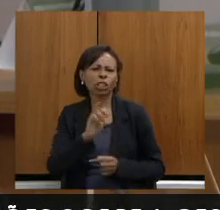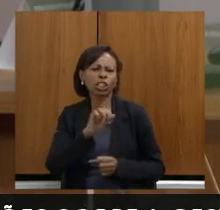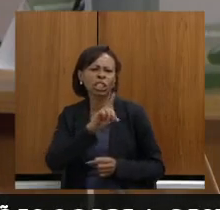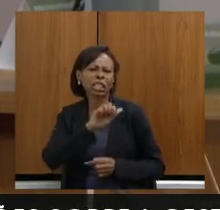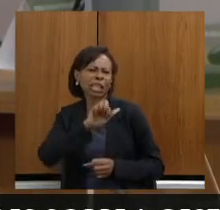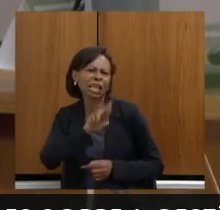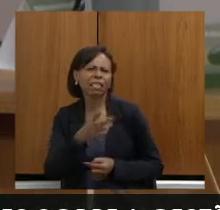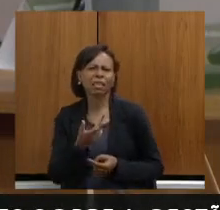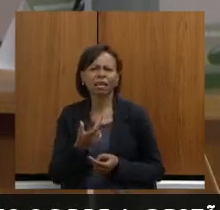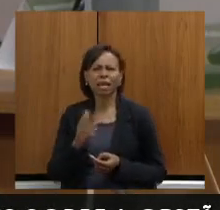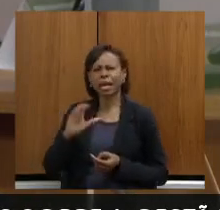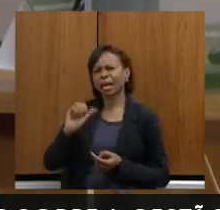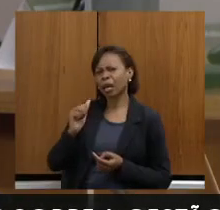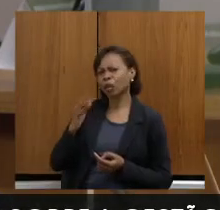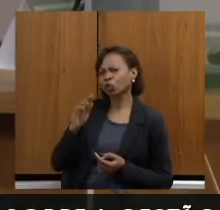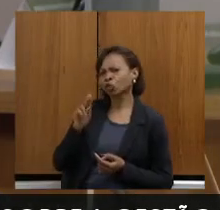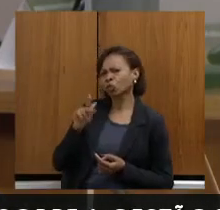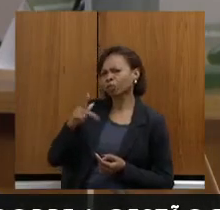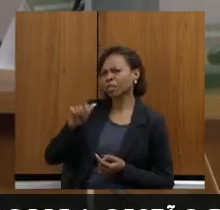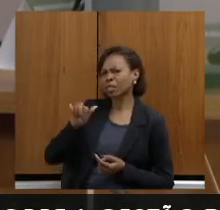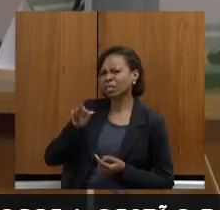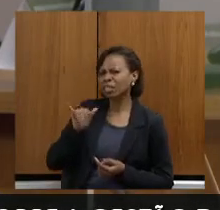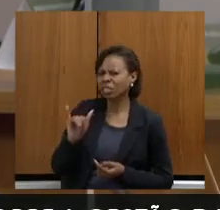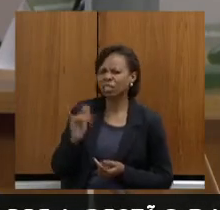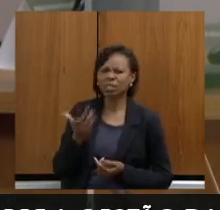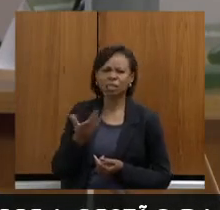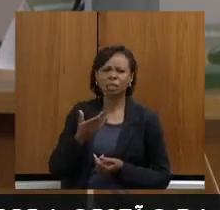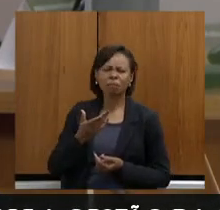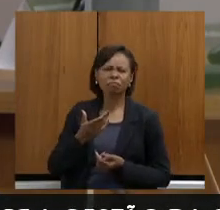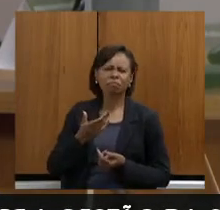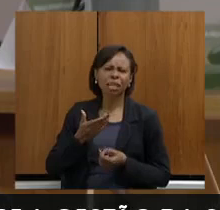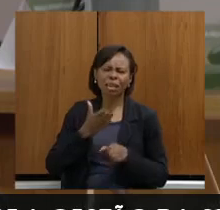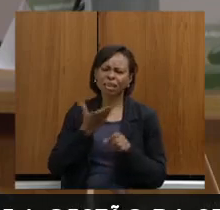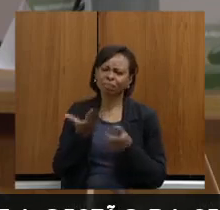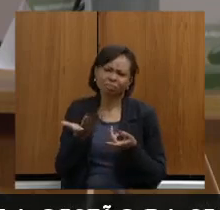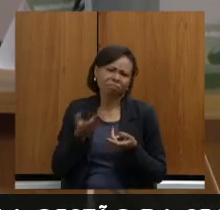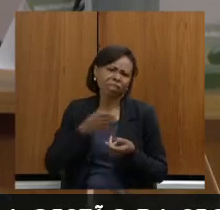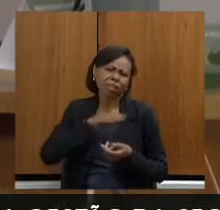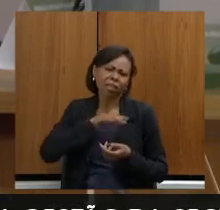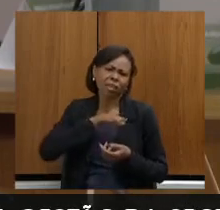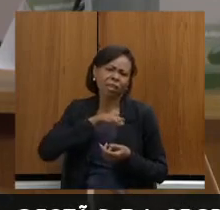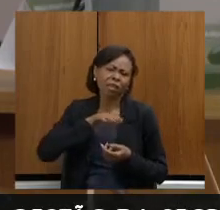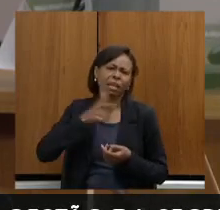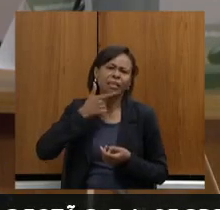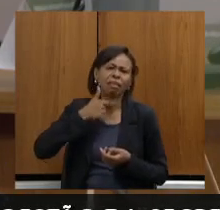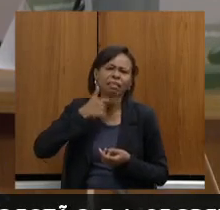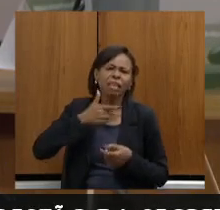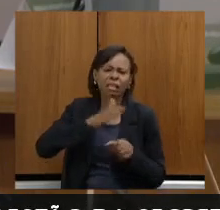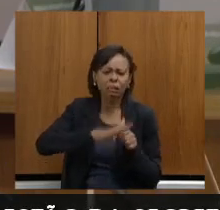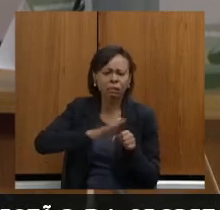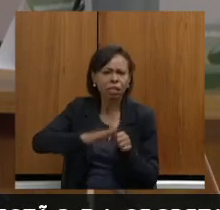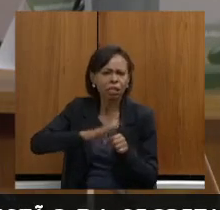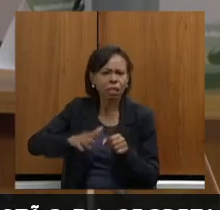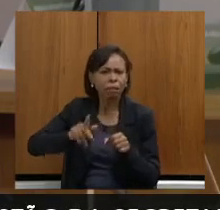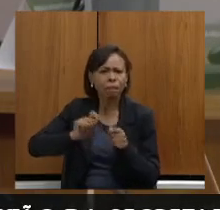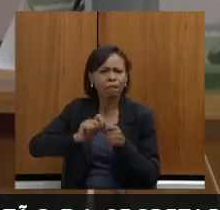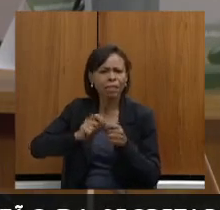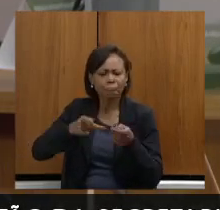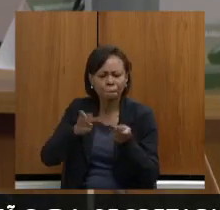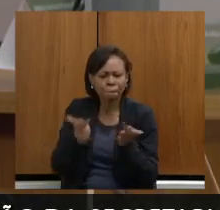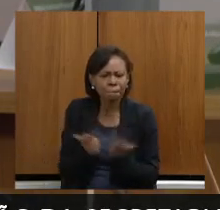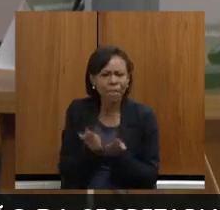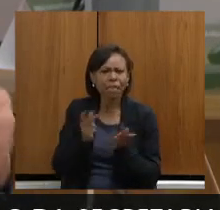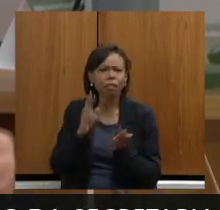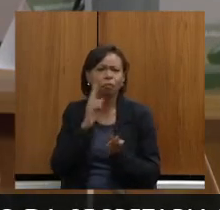tipo catupiry tipo mussarela que usam para confecção de pizza sem restaurantes que os